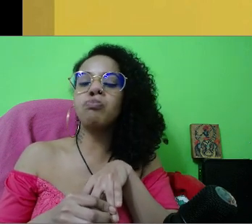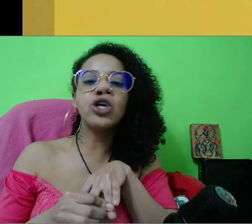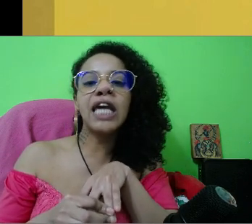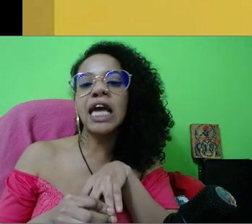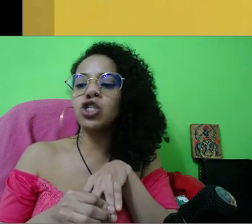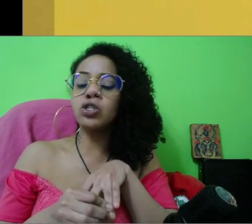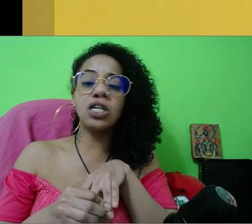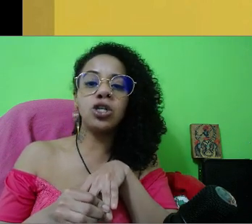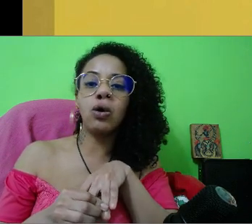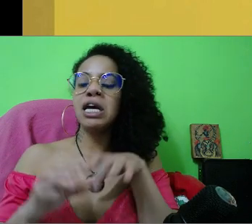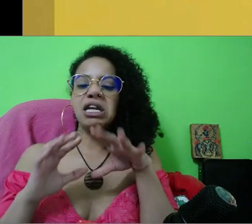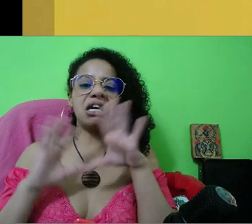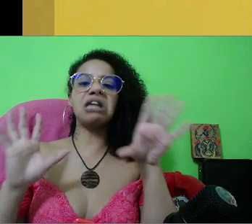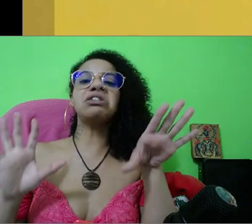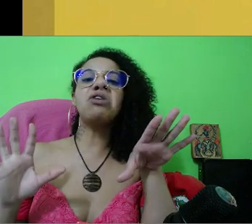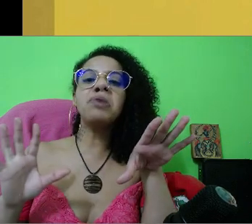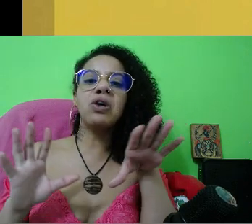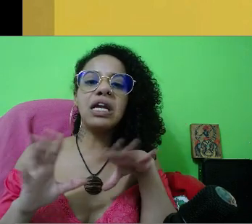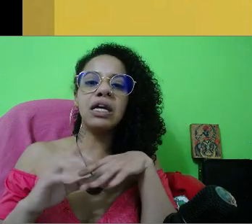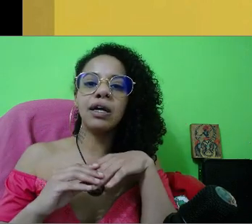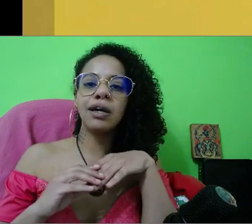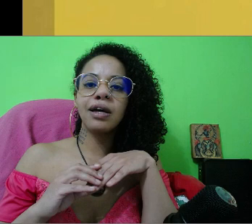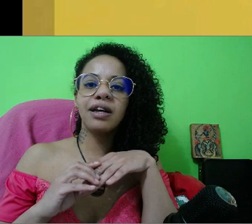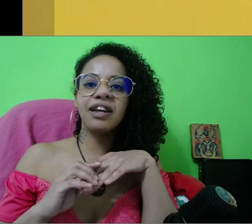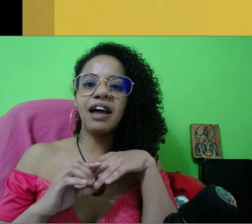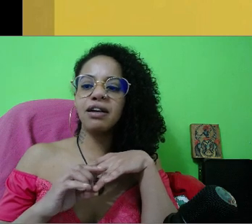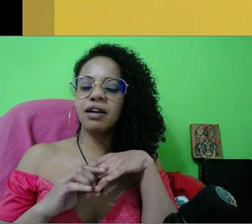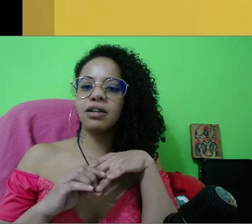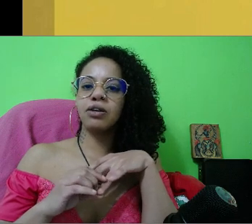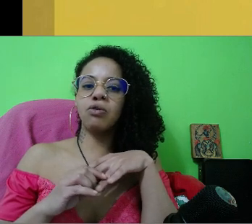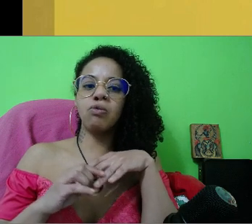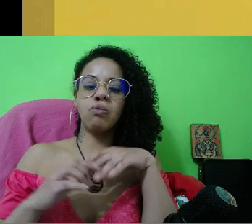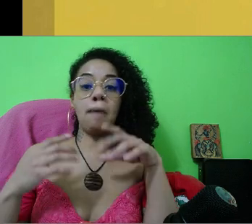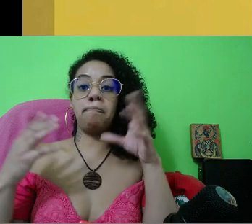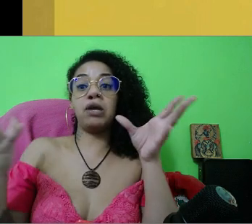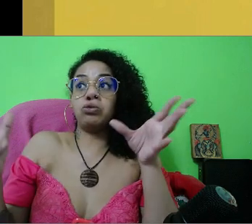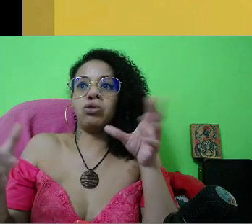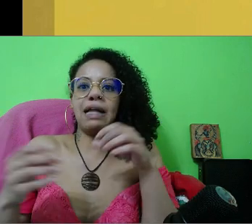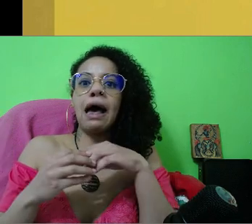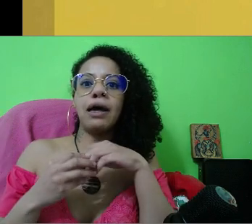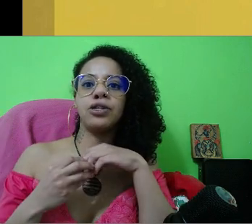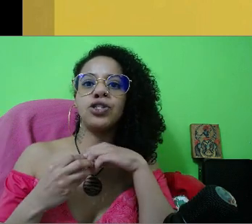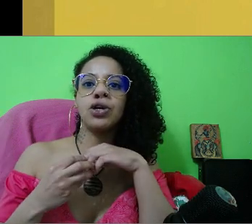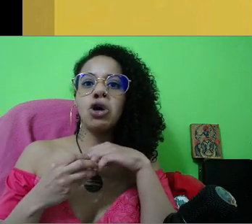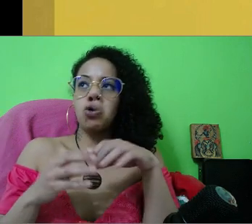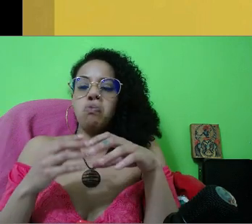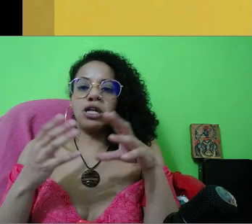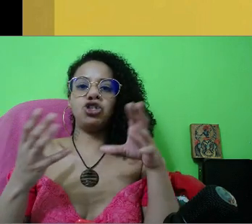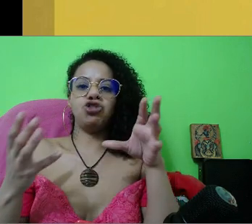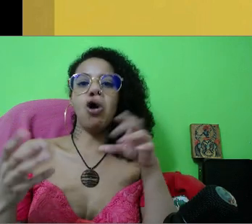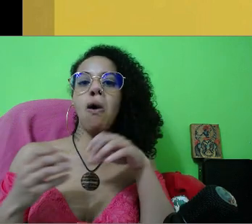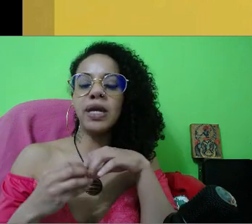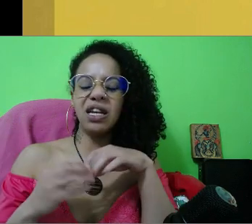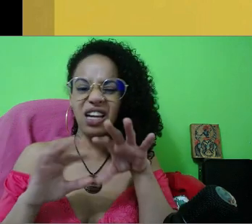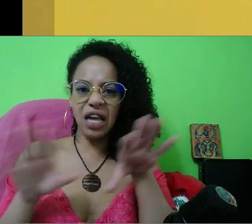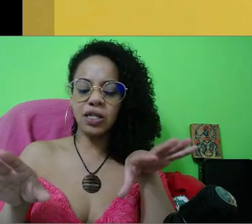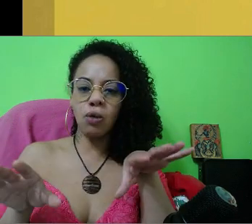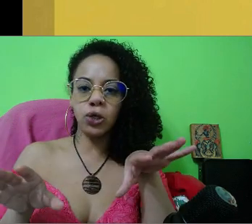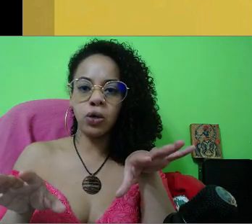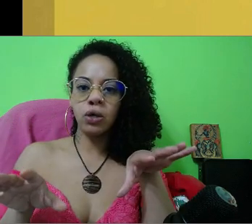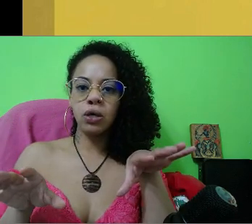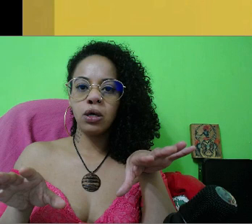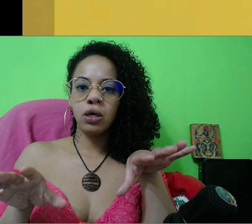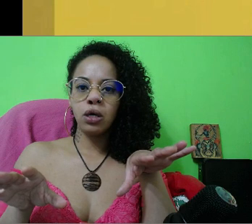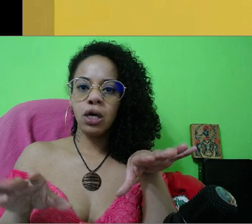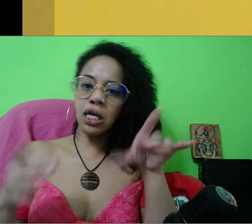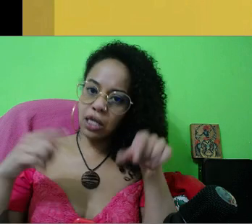perceber Pequeno Burguês De onde você tirou ninguém se incomodou ali né com apelo autoridade com Guardião ninguém